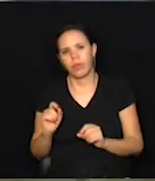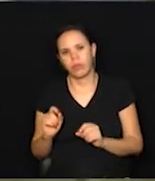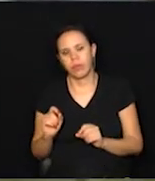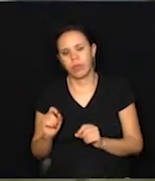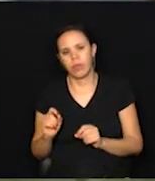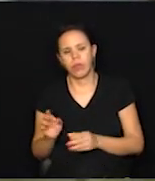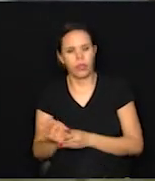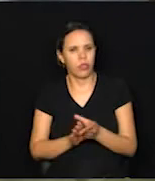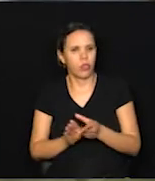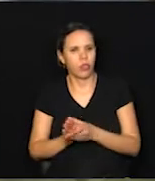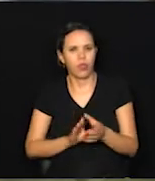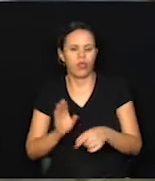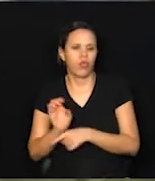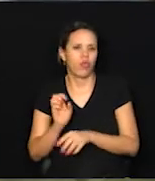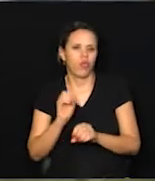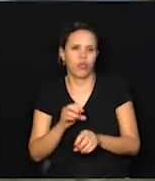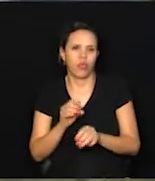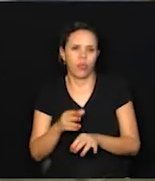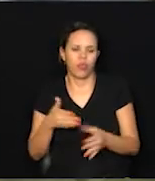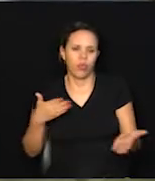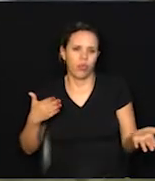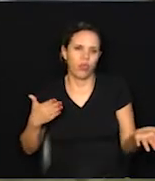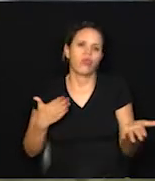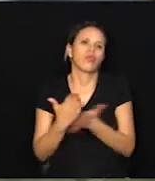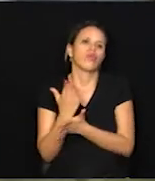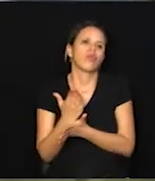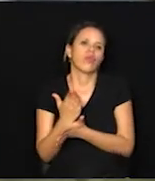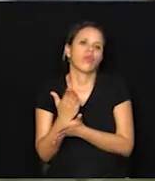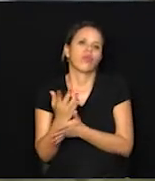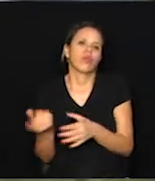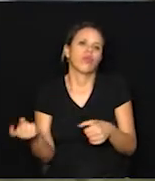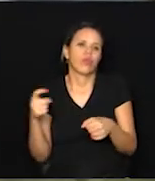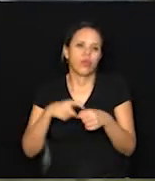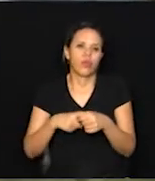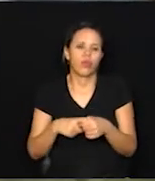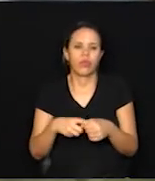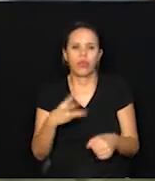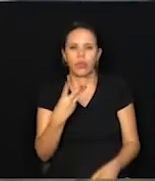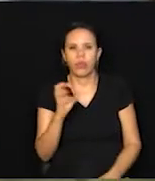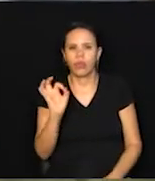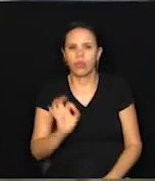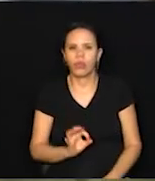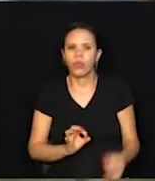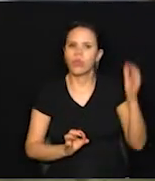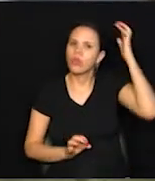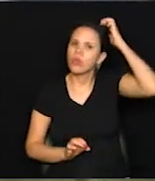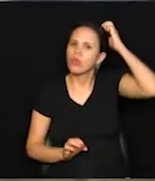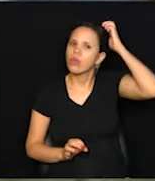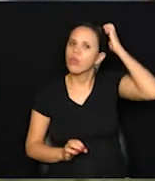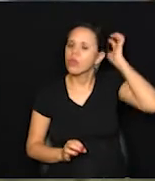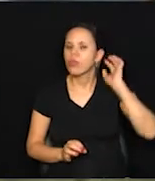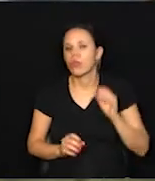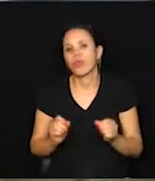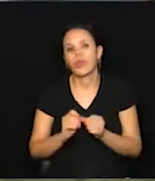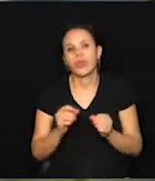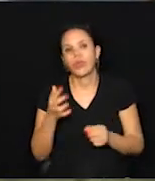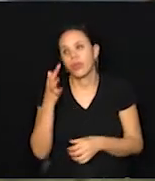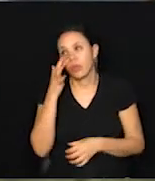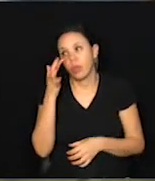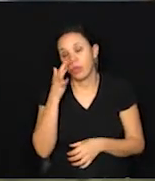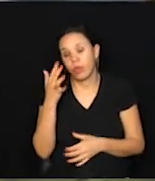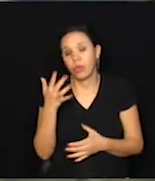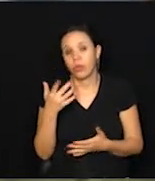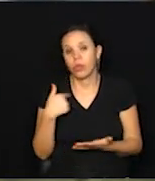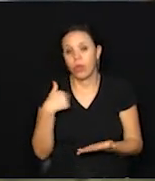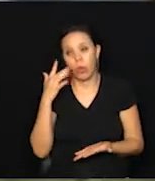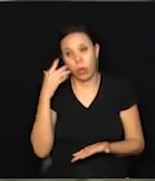Conselho Estadual de Educação aprovou o retorno com os 35%, mas ela fez uma observação que eu julgo